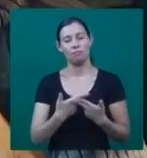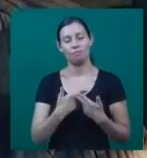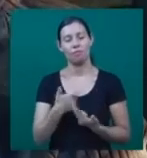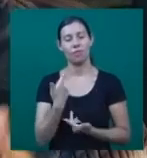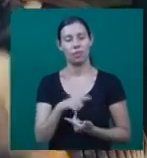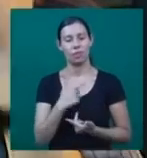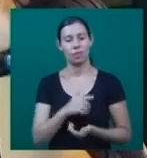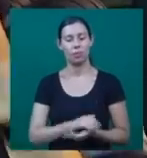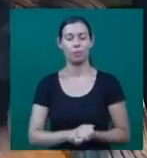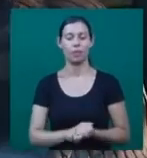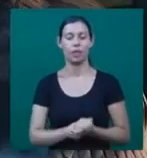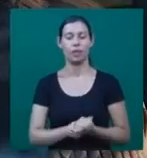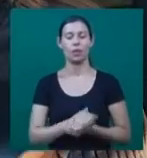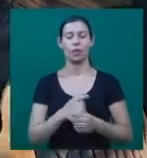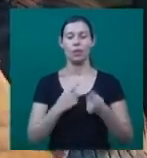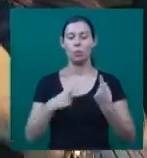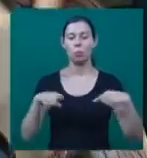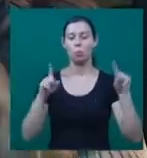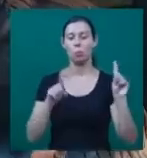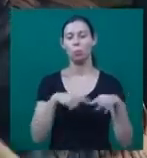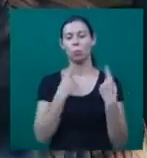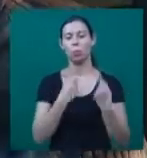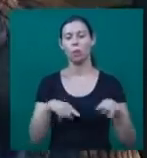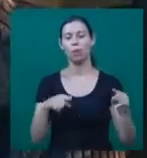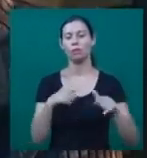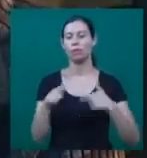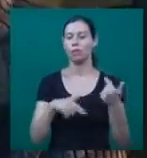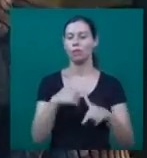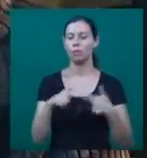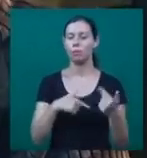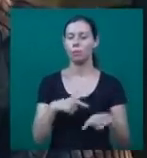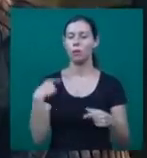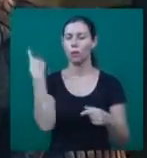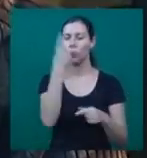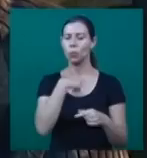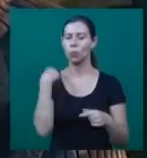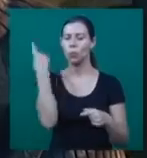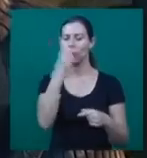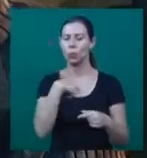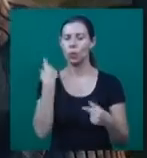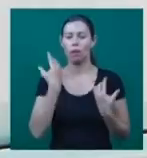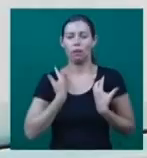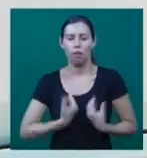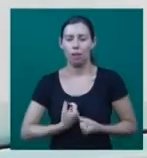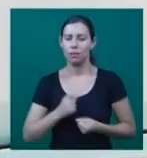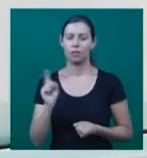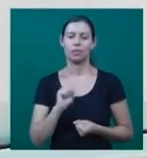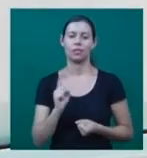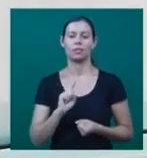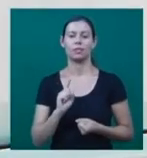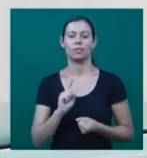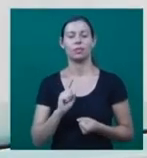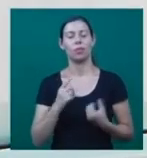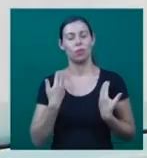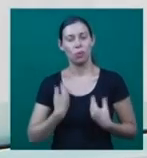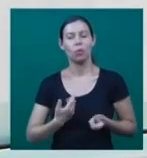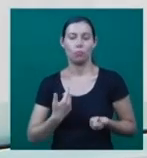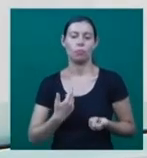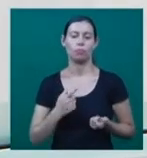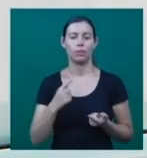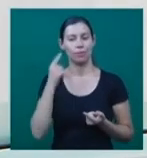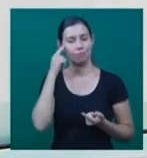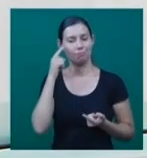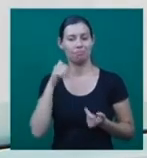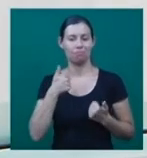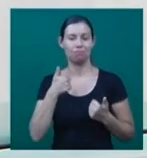14 horas por dia e eu não fico cansado, só fisicamente. Acho que vale a pena sim. O Vinícius é bem determinado mesmo, a